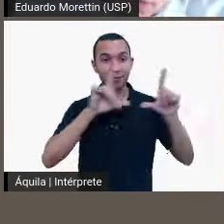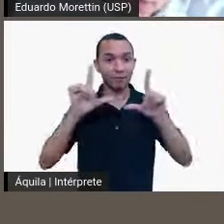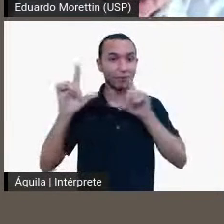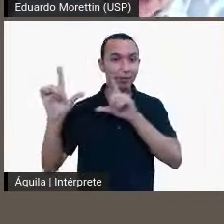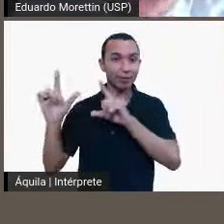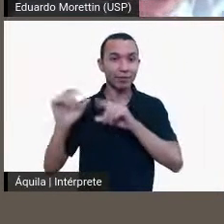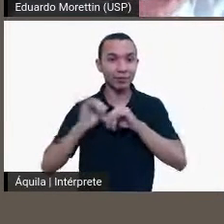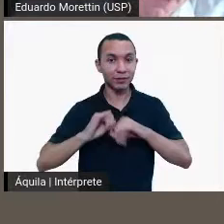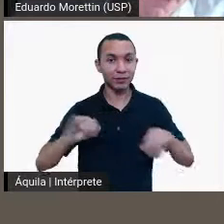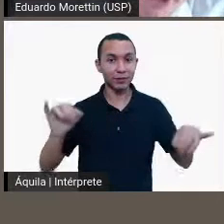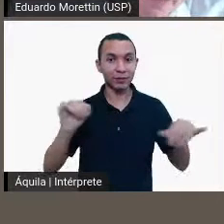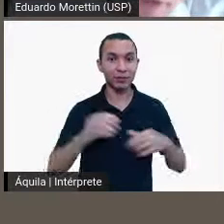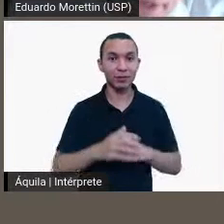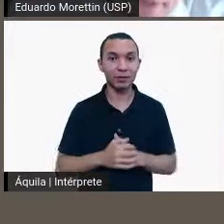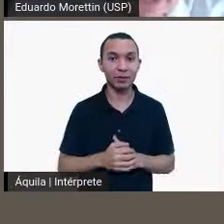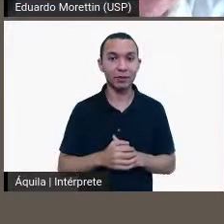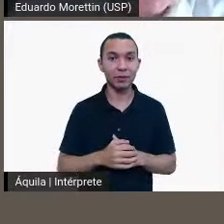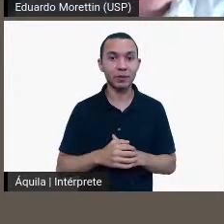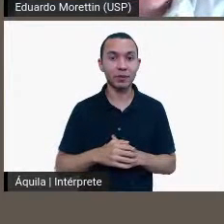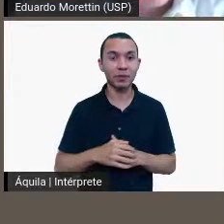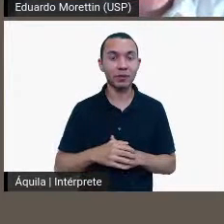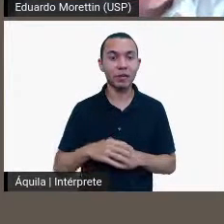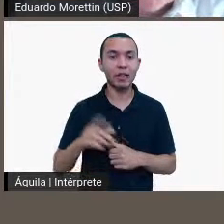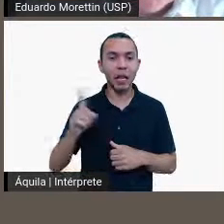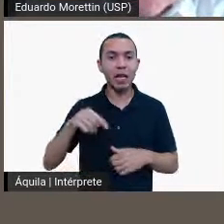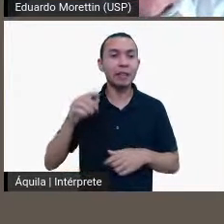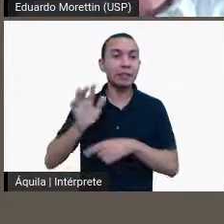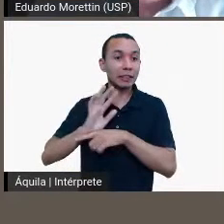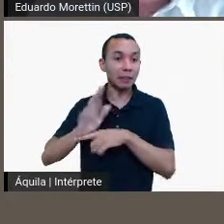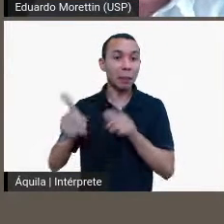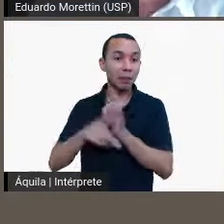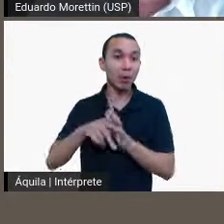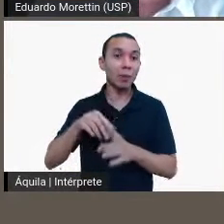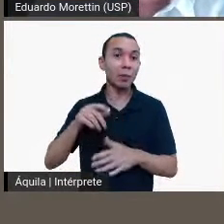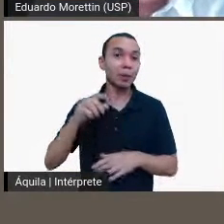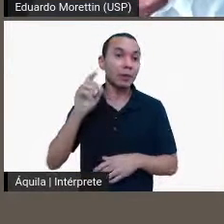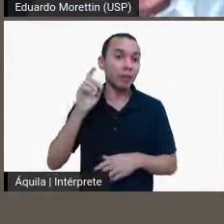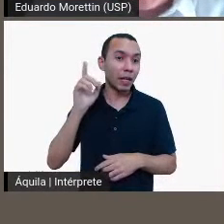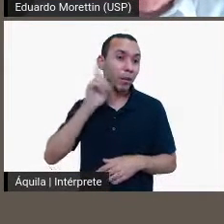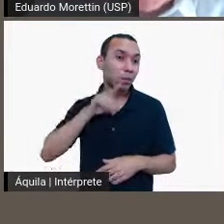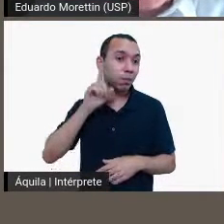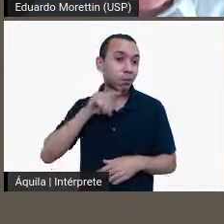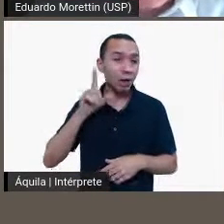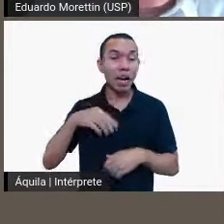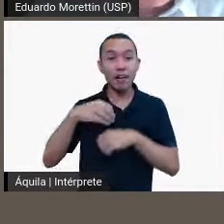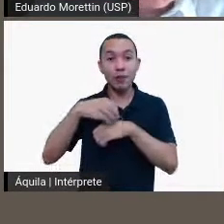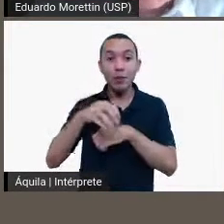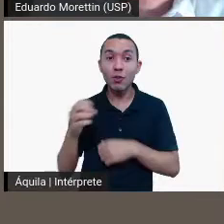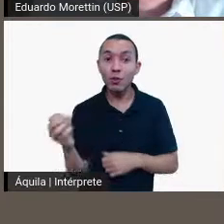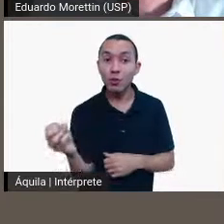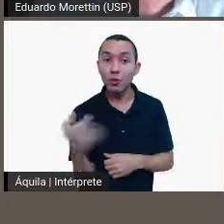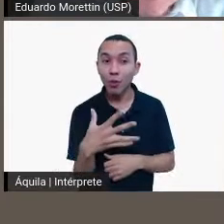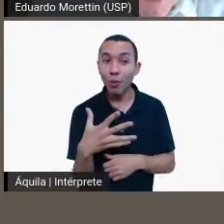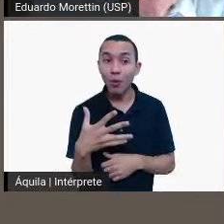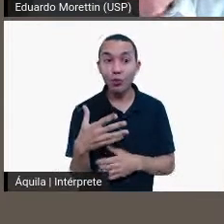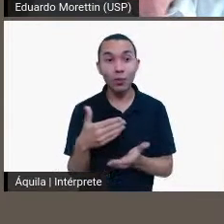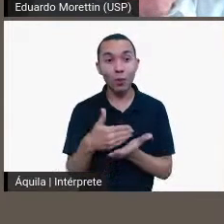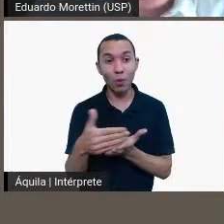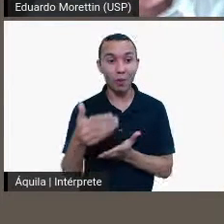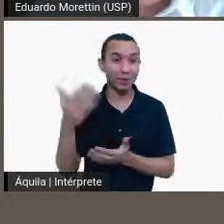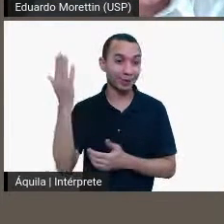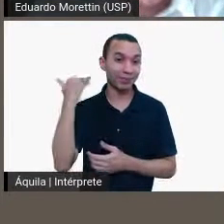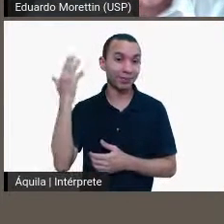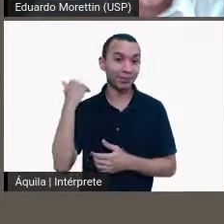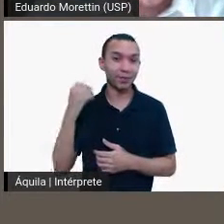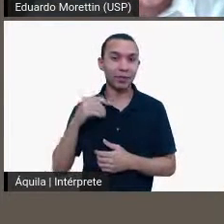do forte domínio do cinema americano, que era um dado relativamente recente naqueles anos. A Fox,